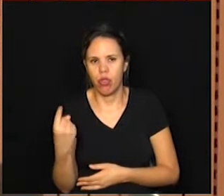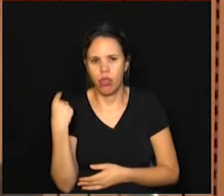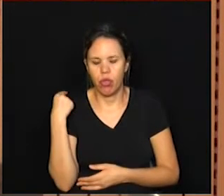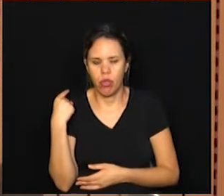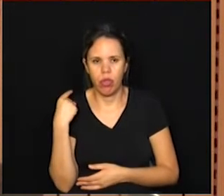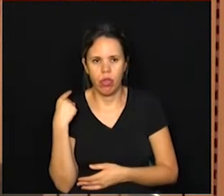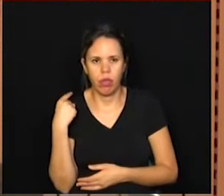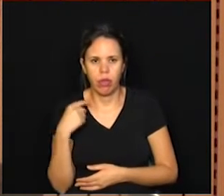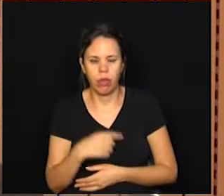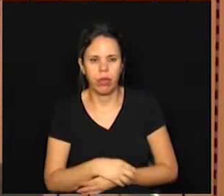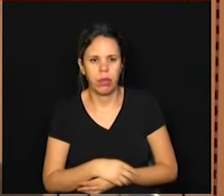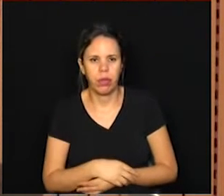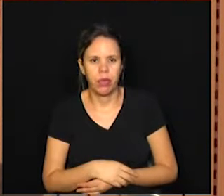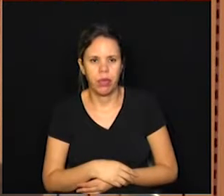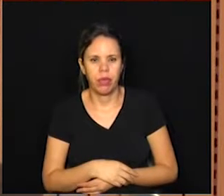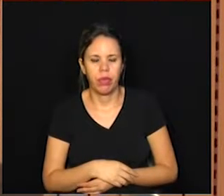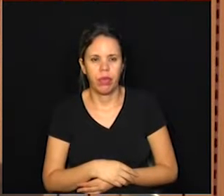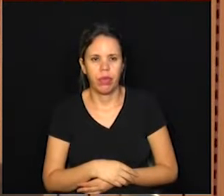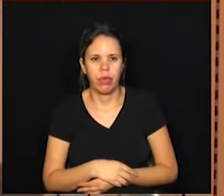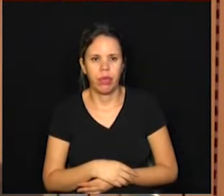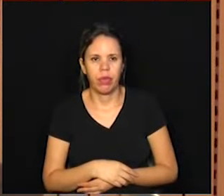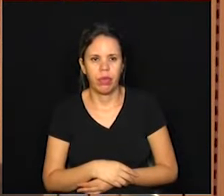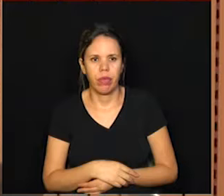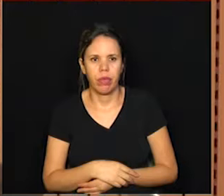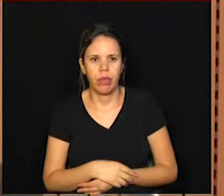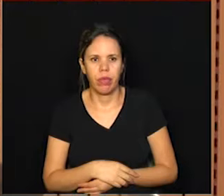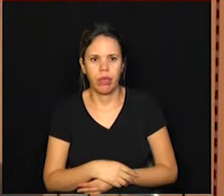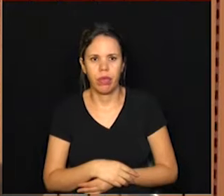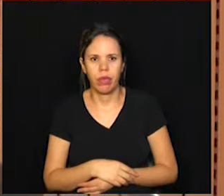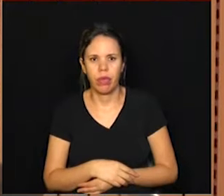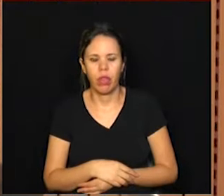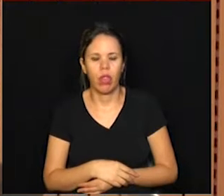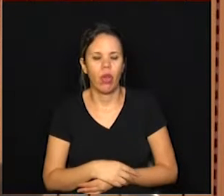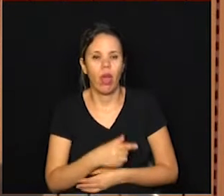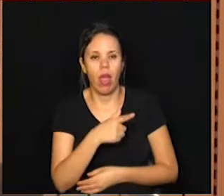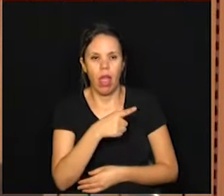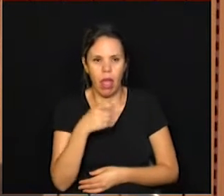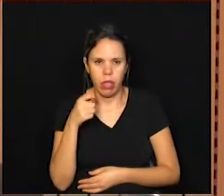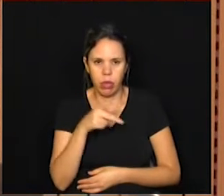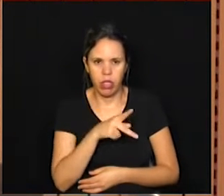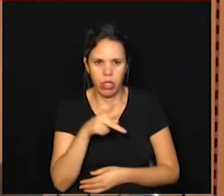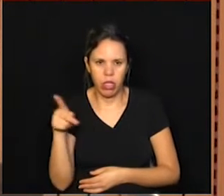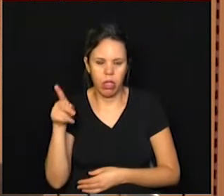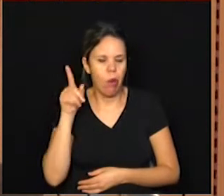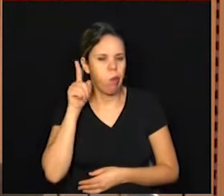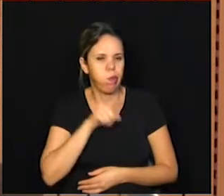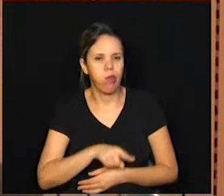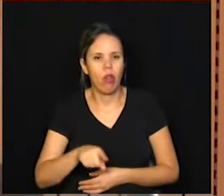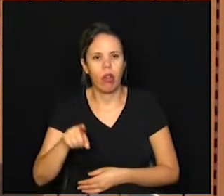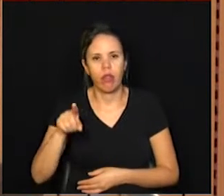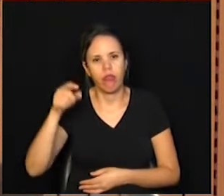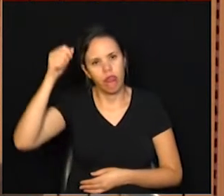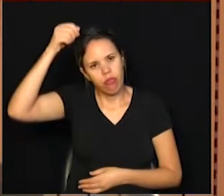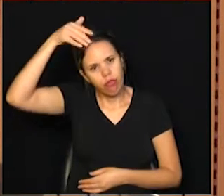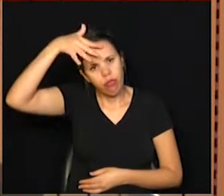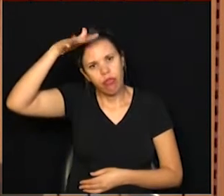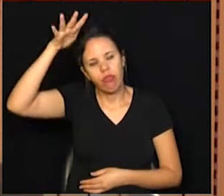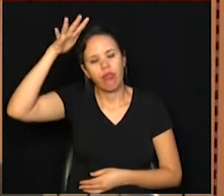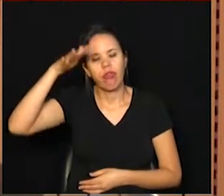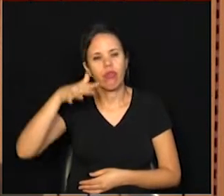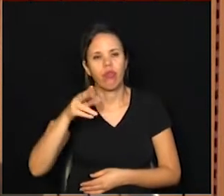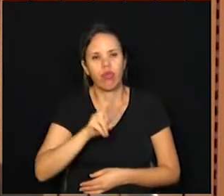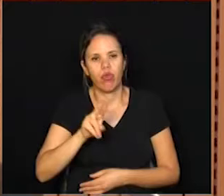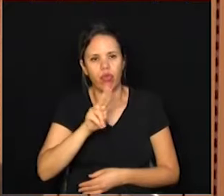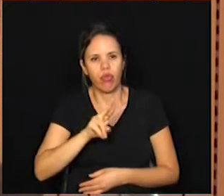com a geração de Donald Trump, a fazer uso indiscriminado